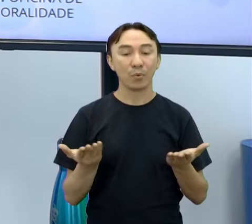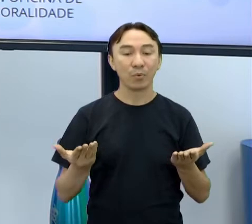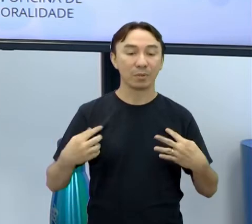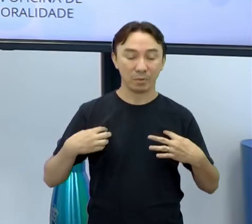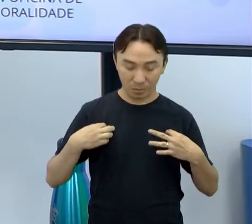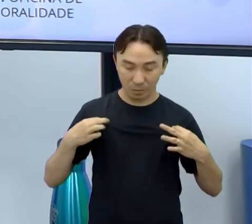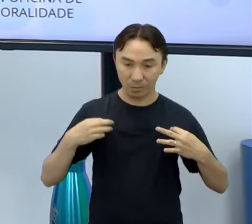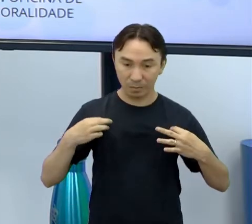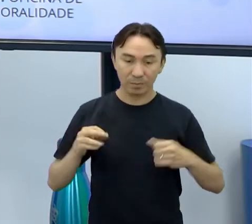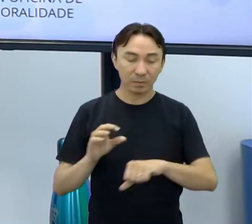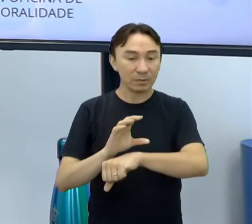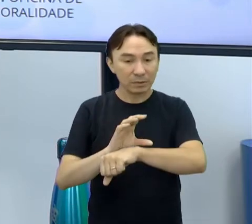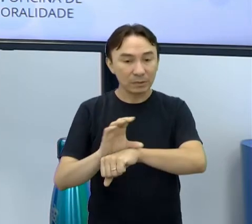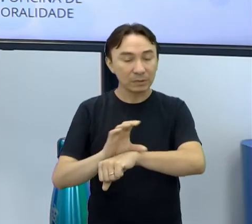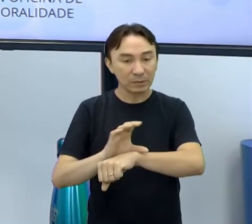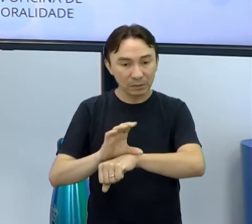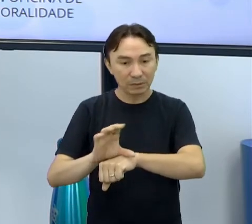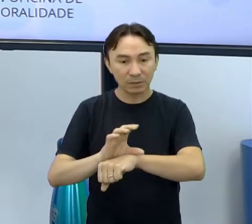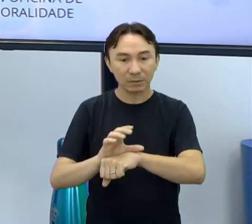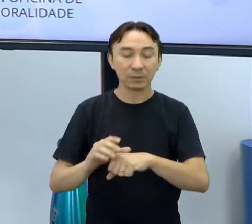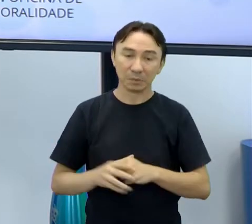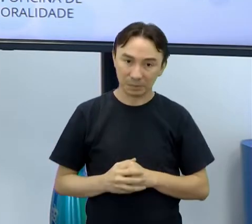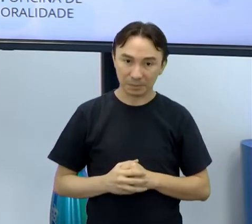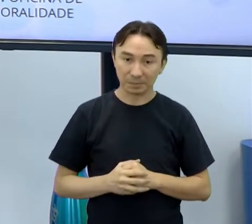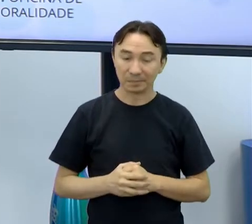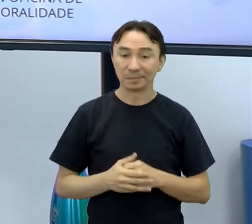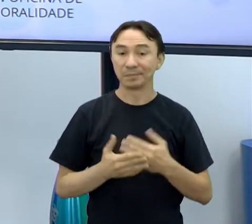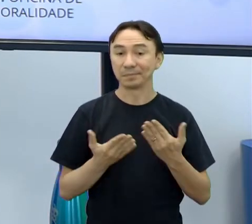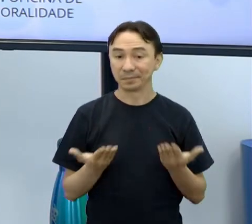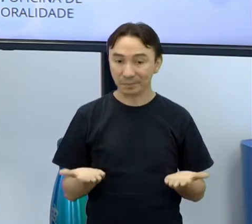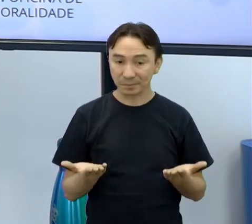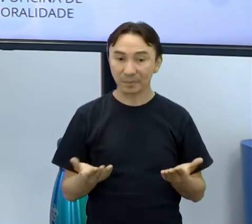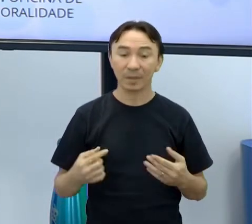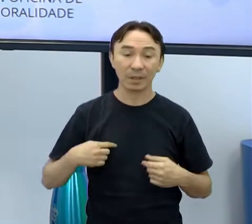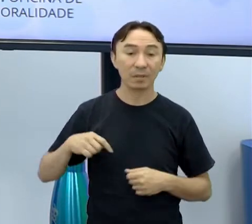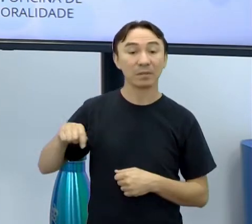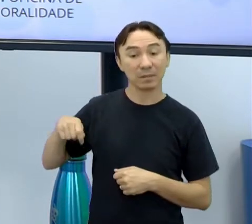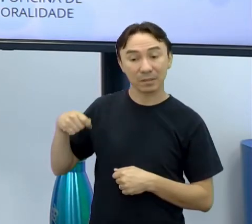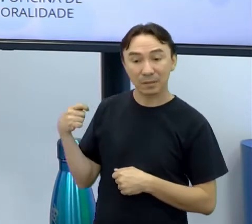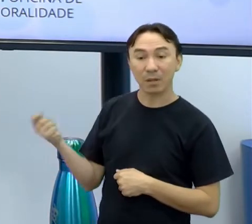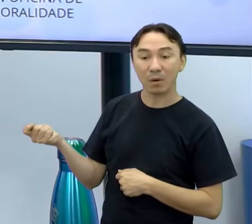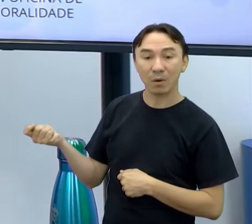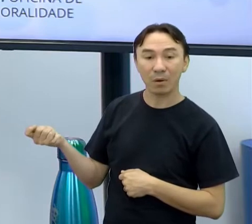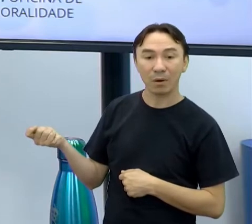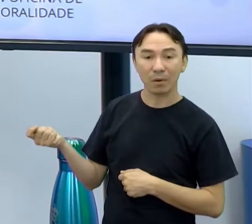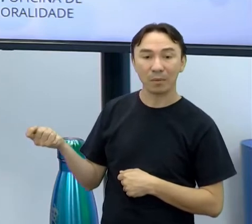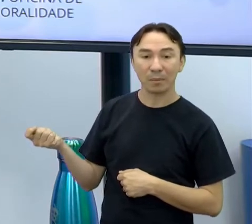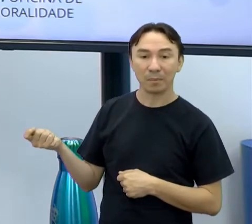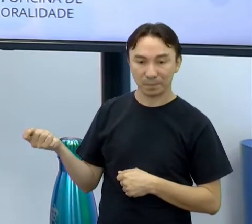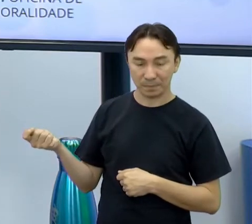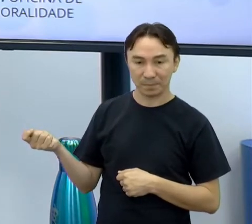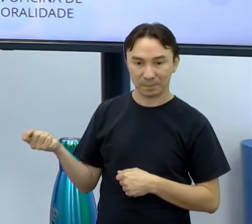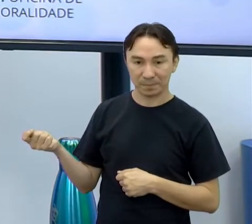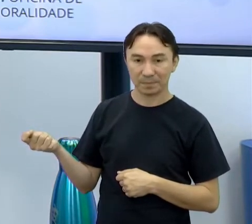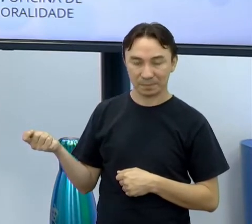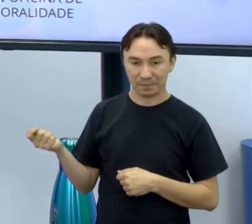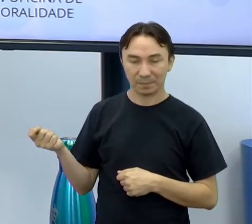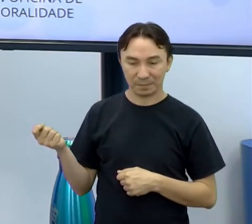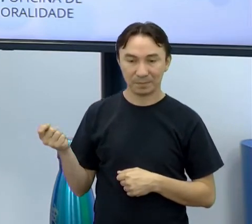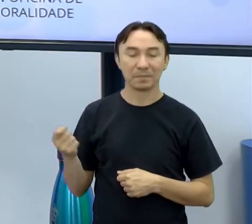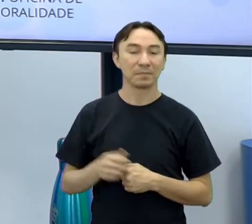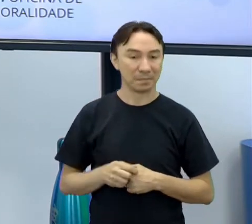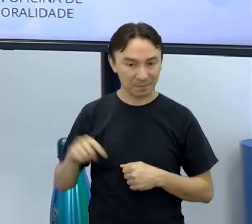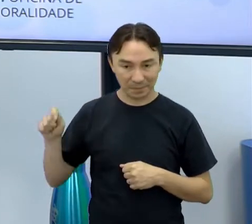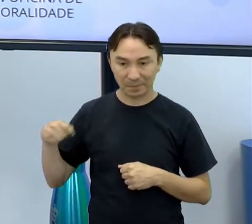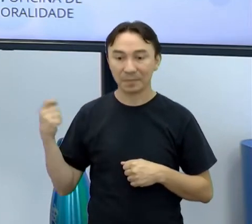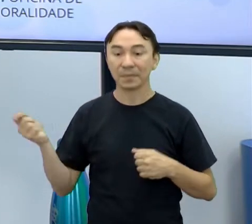blusa cinza e uma calça jeans escura. O meu sinal é esse aqui, ó, que representa aí os